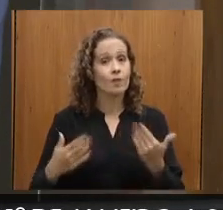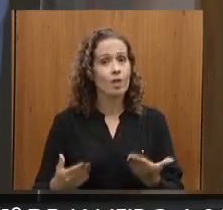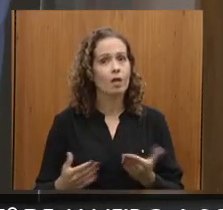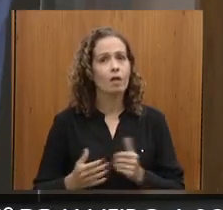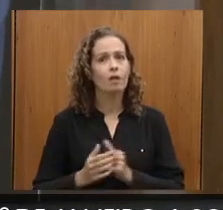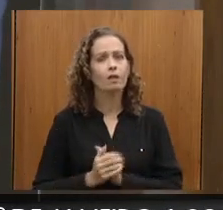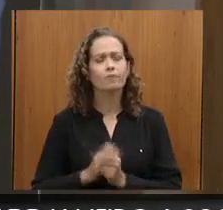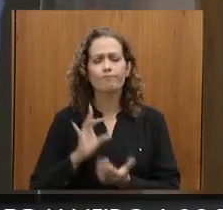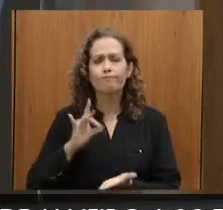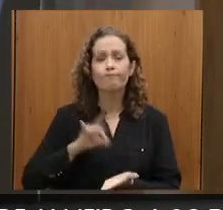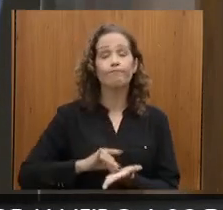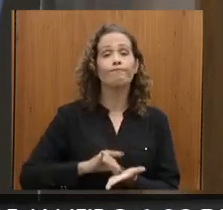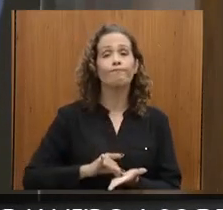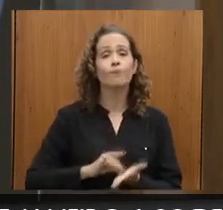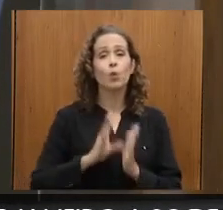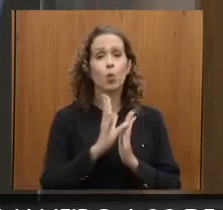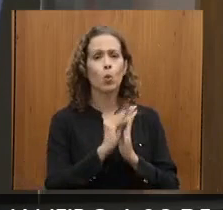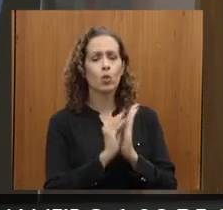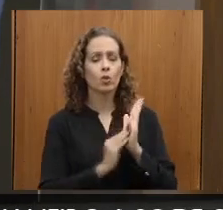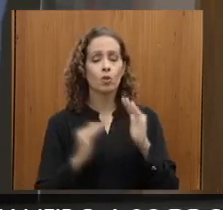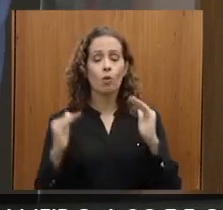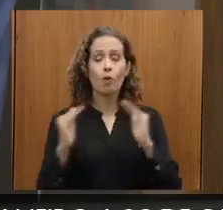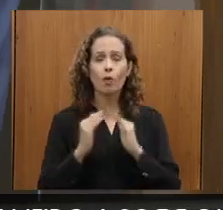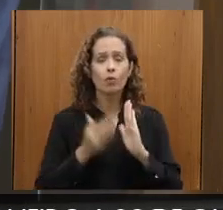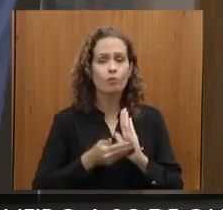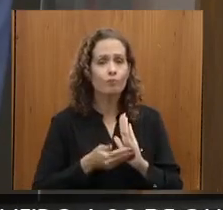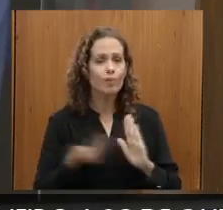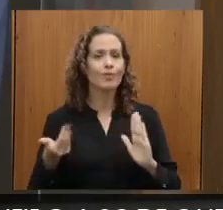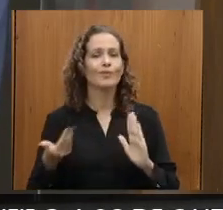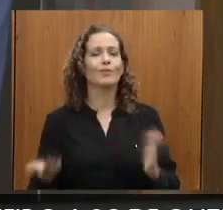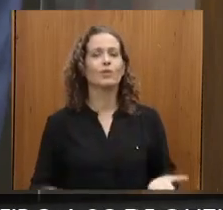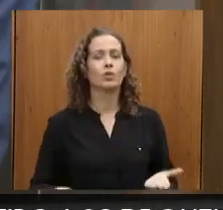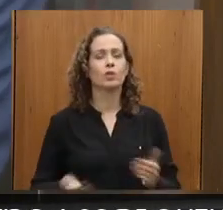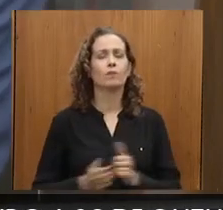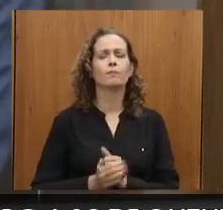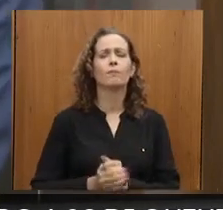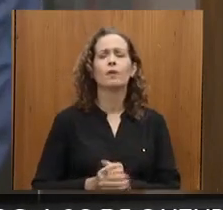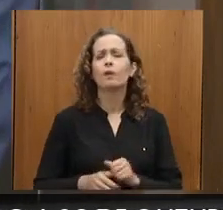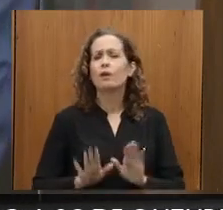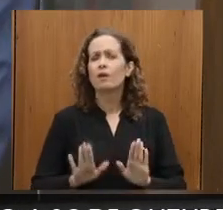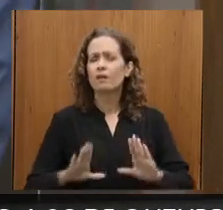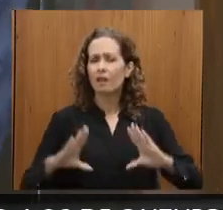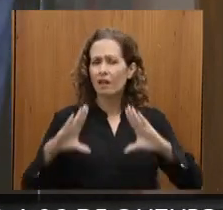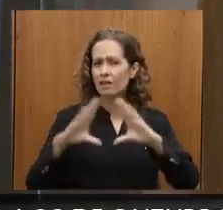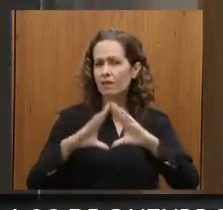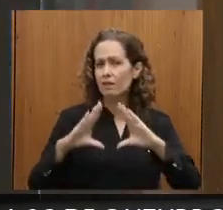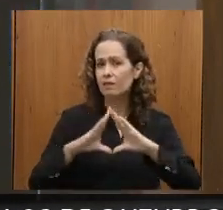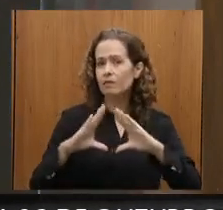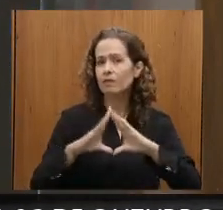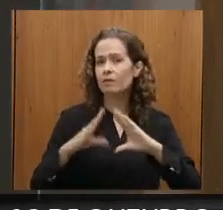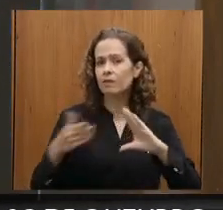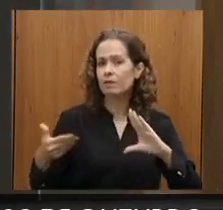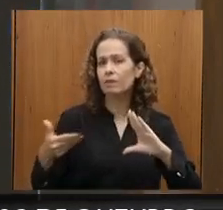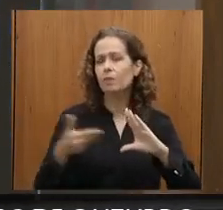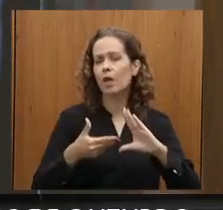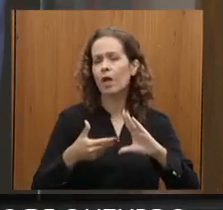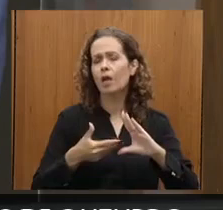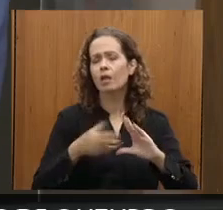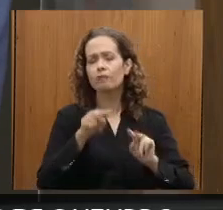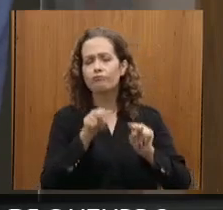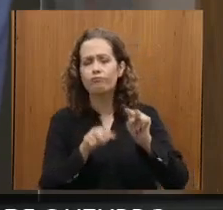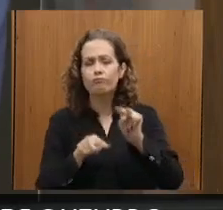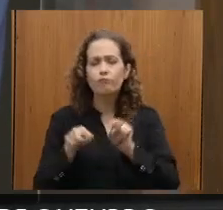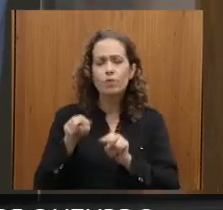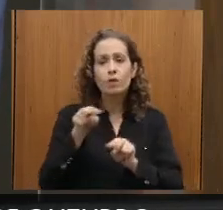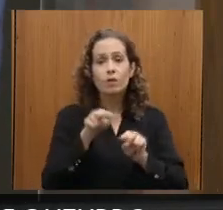do conteúdo do acordo. Não vou nem dizer da Assembleia, porque a Assembleia analisou aqui uma